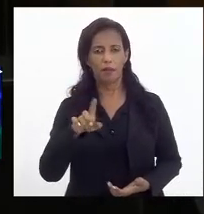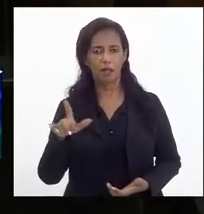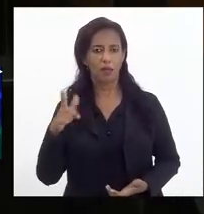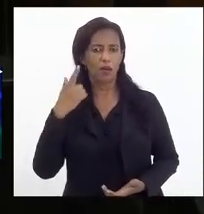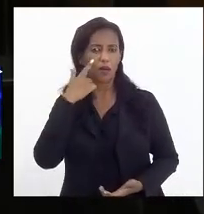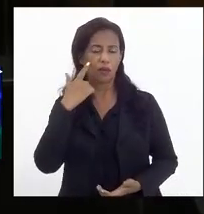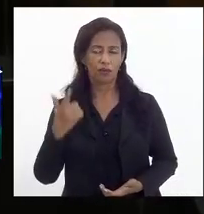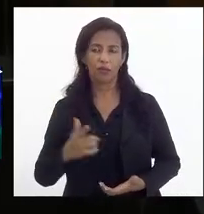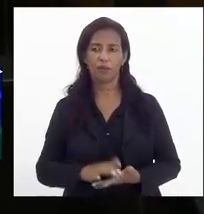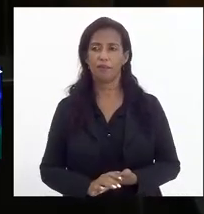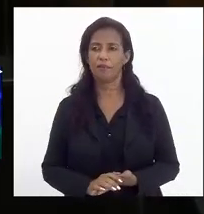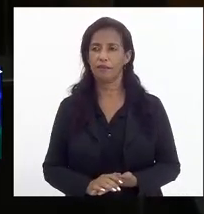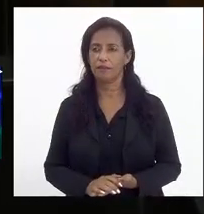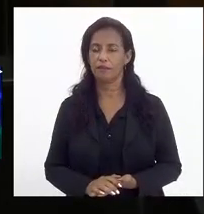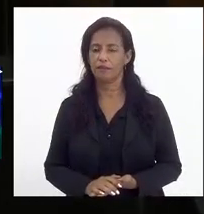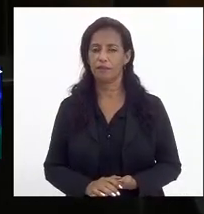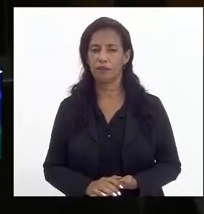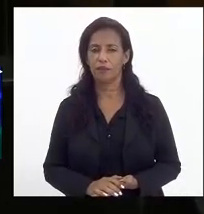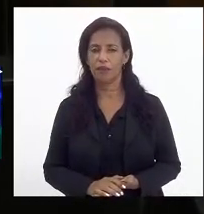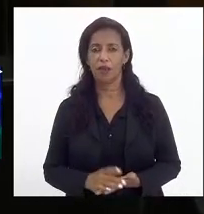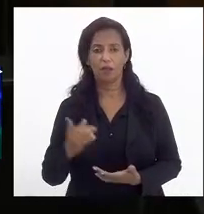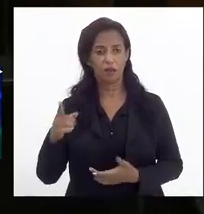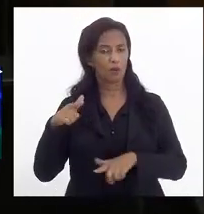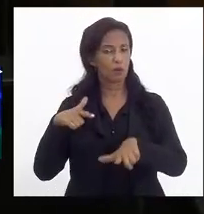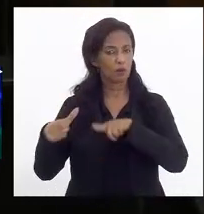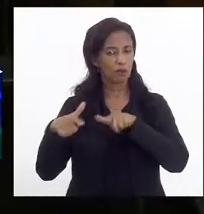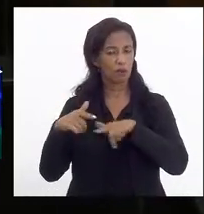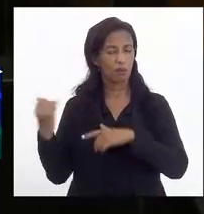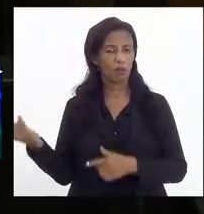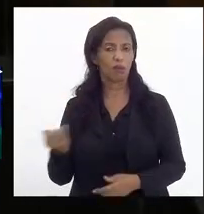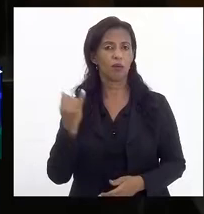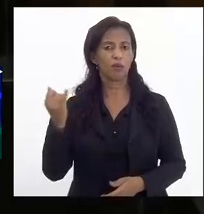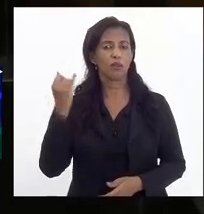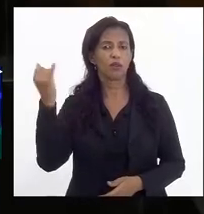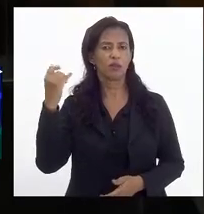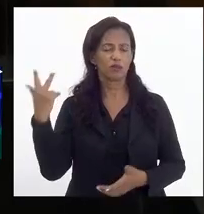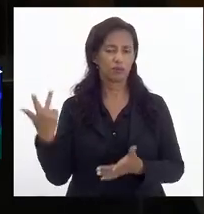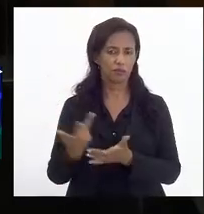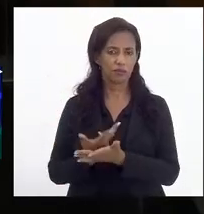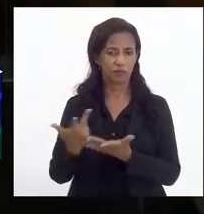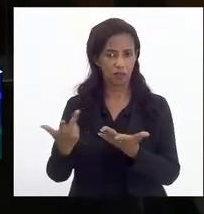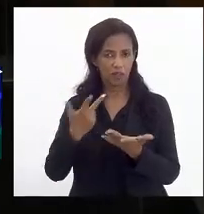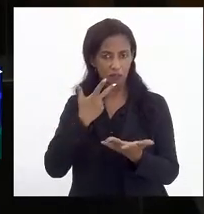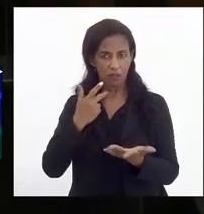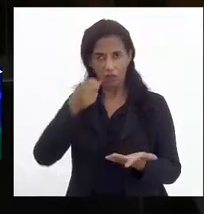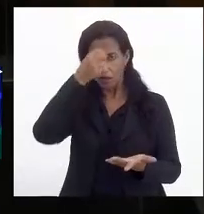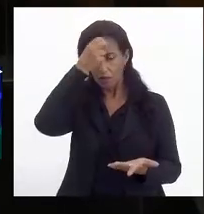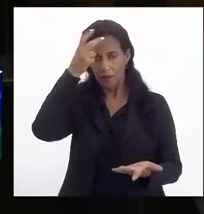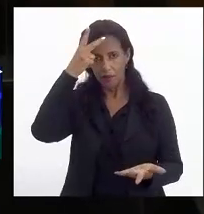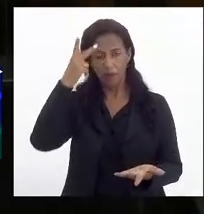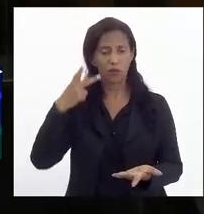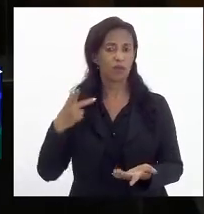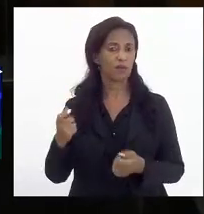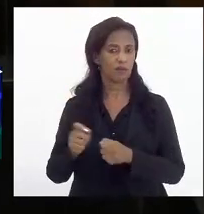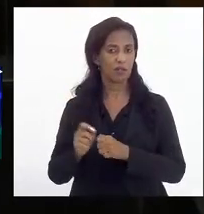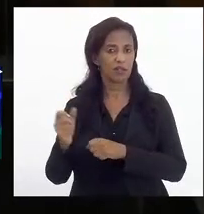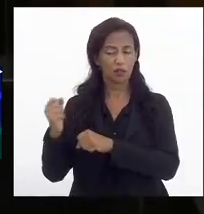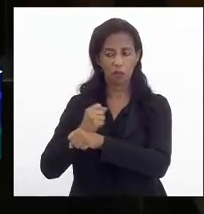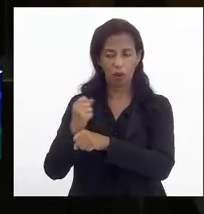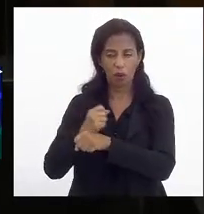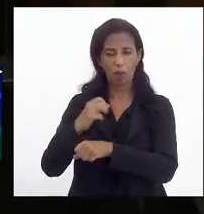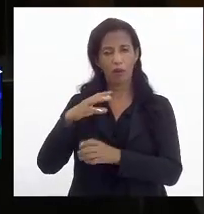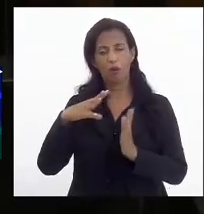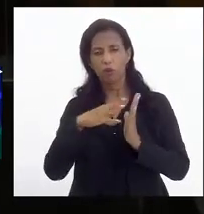deputado Flávio serafini vemos uma obra importante acontecendo lá que não saldar a prefeitura do Rio fazer nesse momento uma obra de